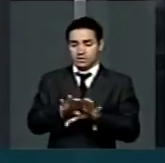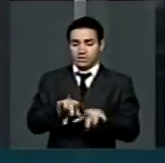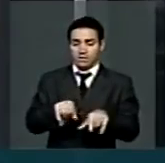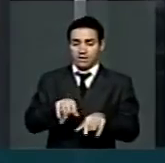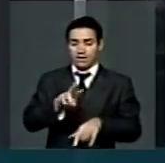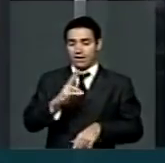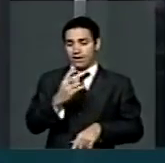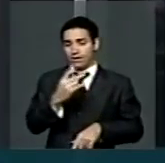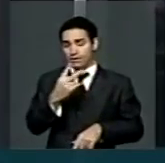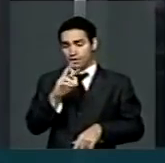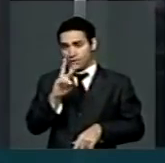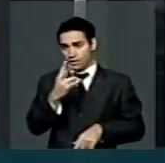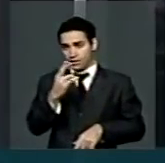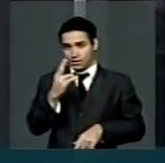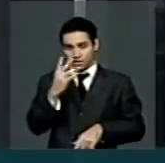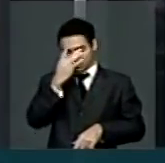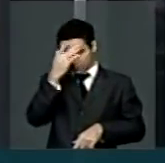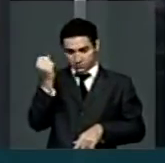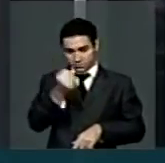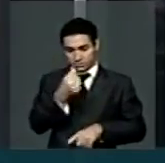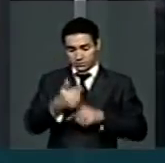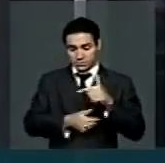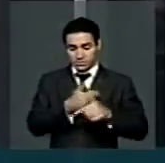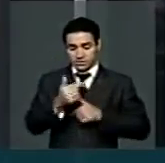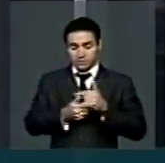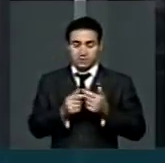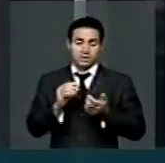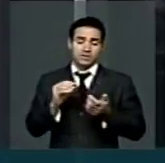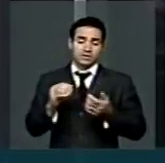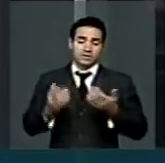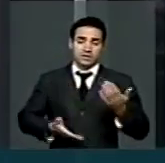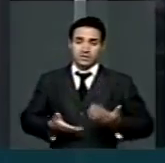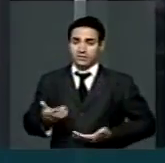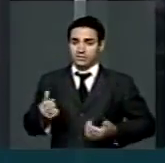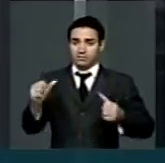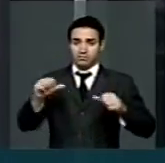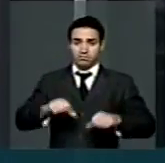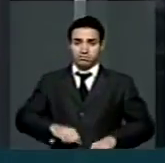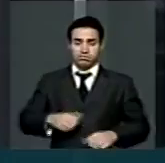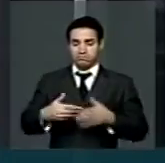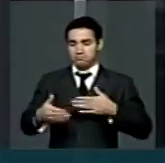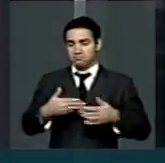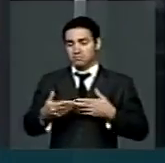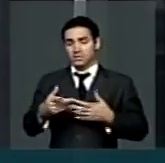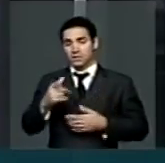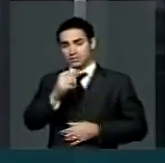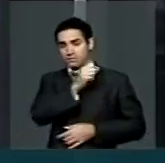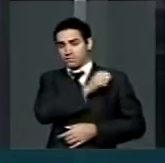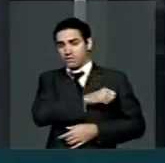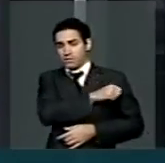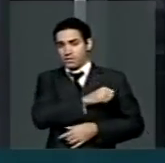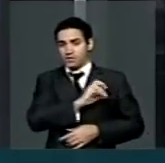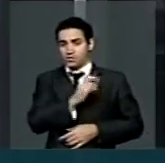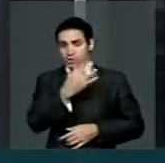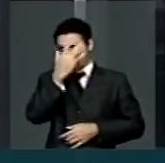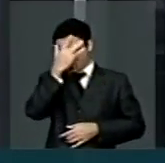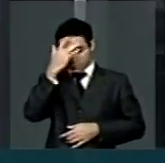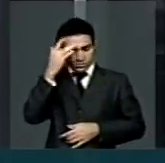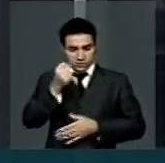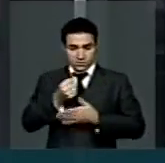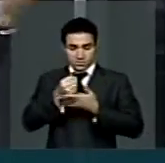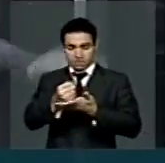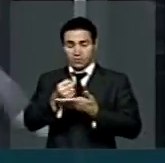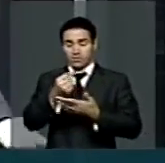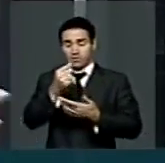humanos, a questão da precarização do serviço, quer da enfermagem, quer do auxiliar de enfermagem, quer